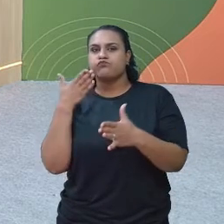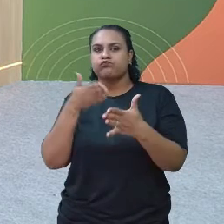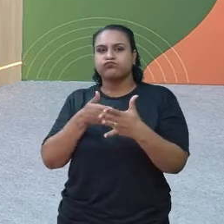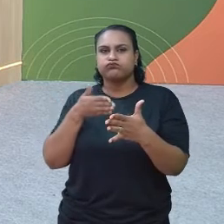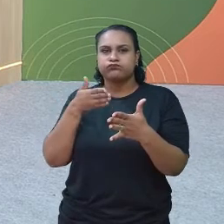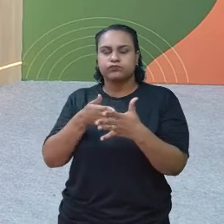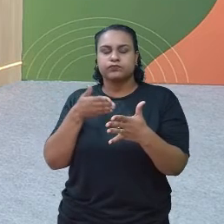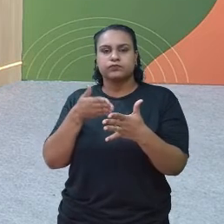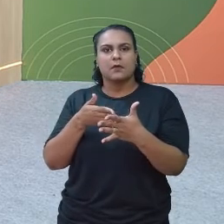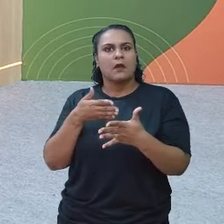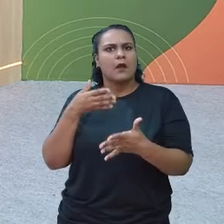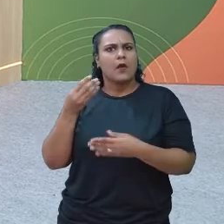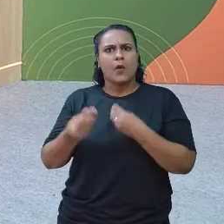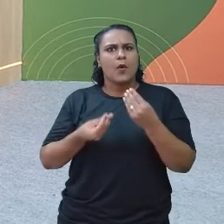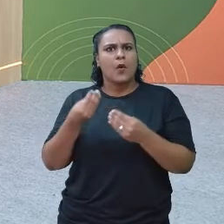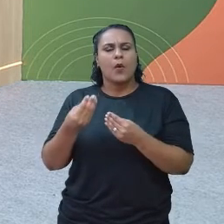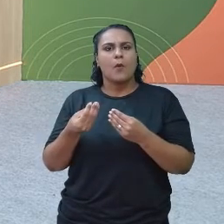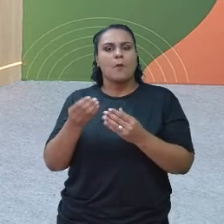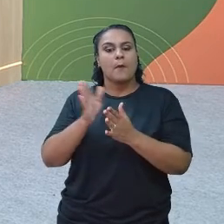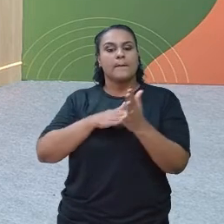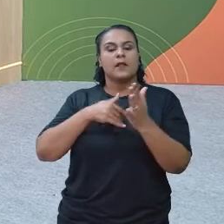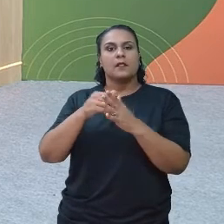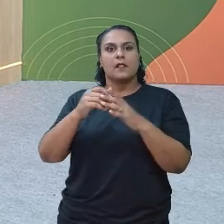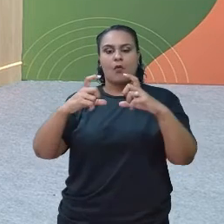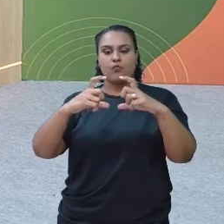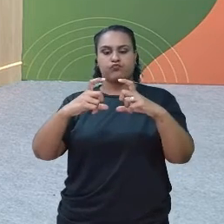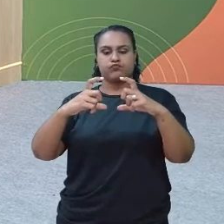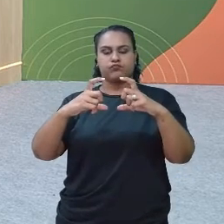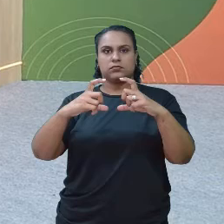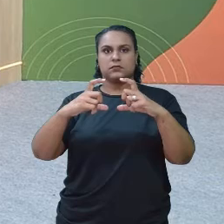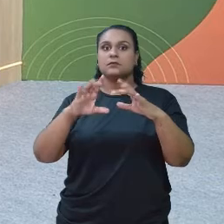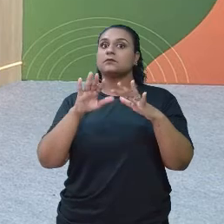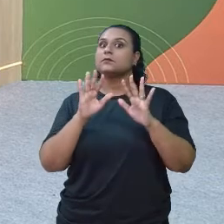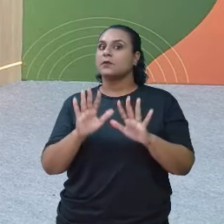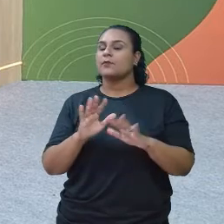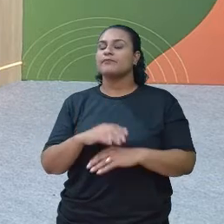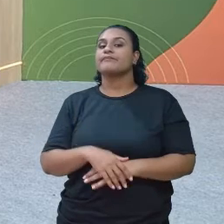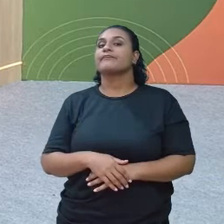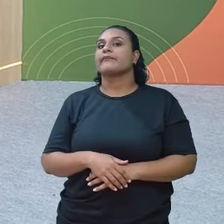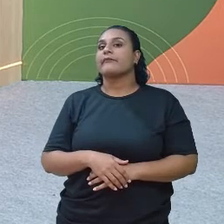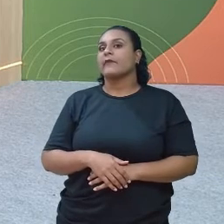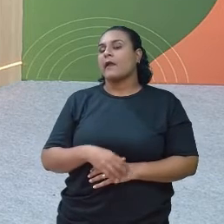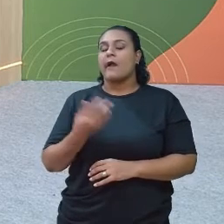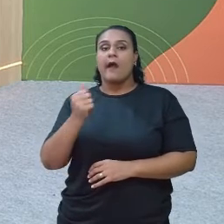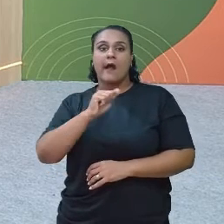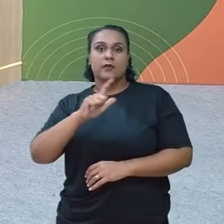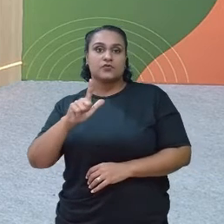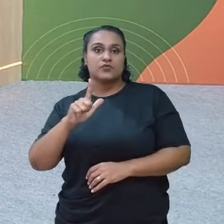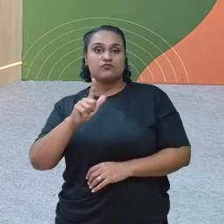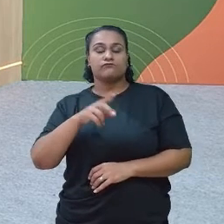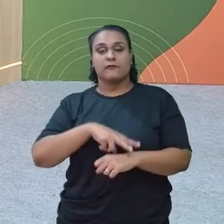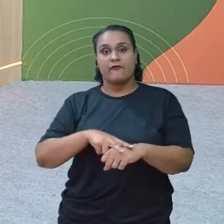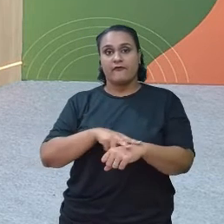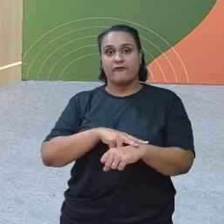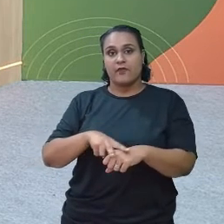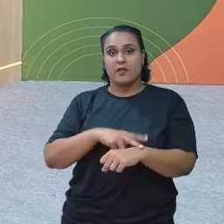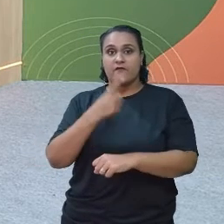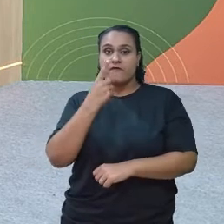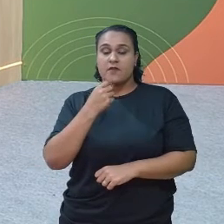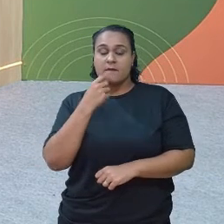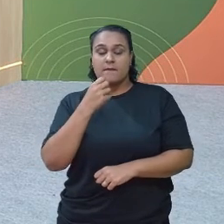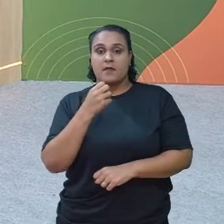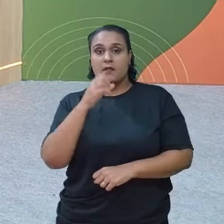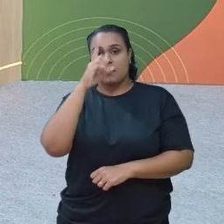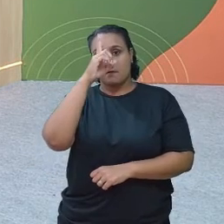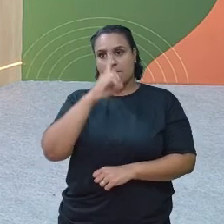ver como é que eu posso pintar esse círculo aí. Não é? Então, pintando na cor azul, na cor verde, vermelha ou amarela, são